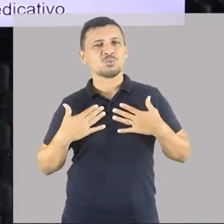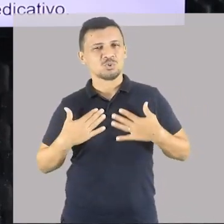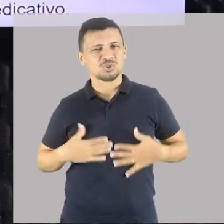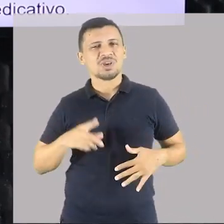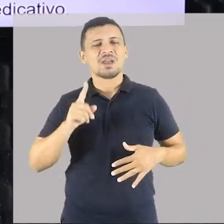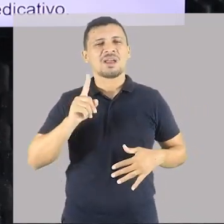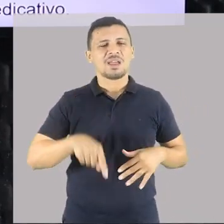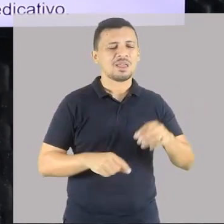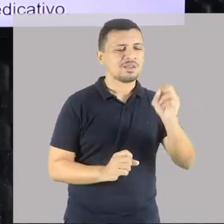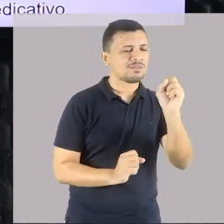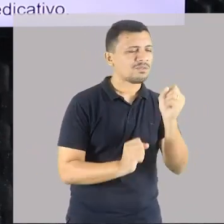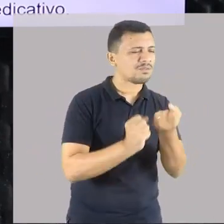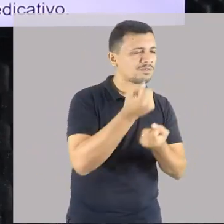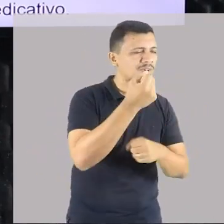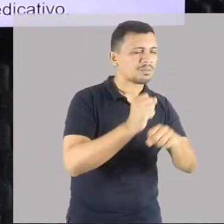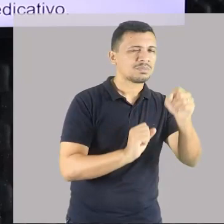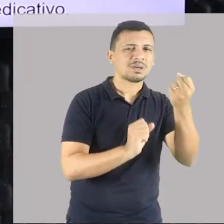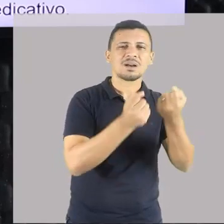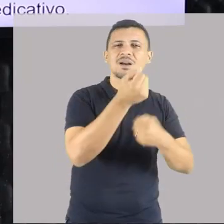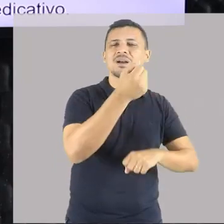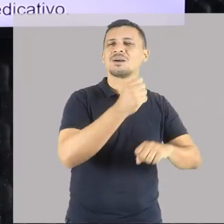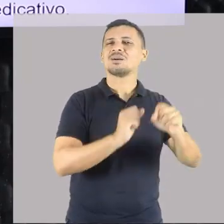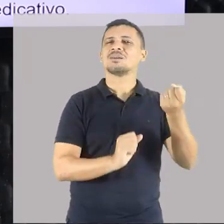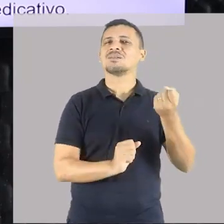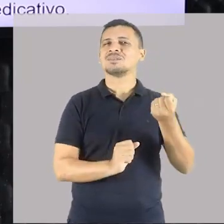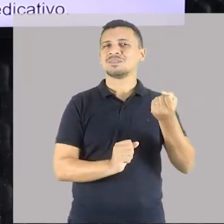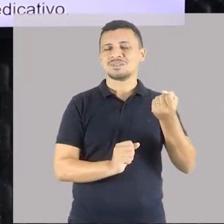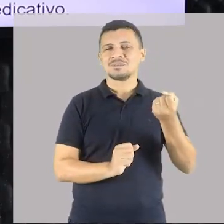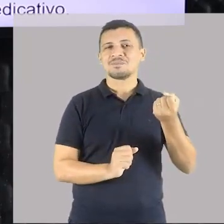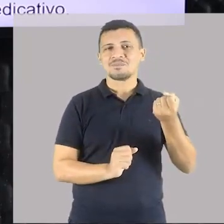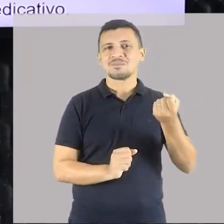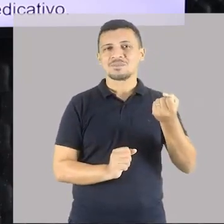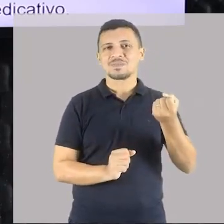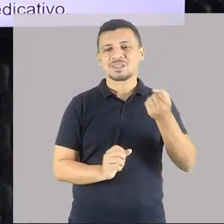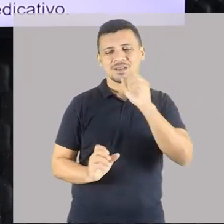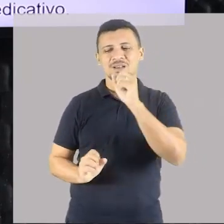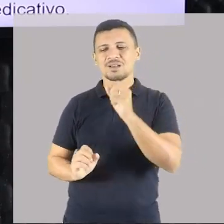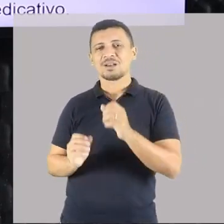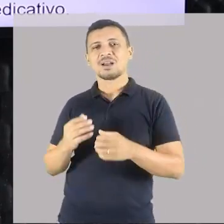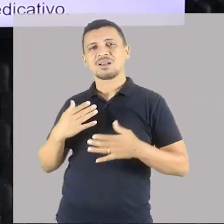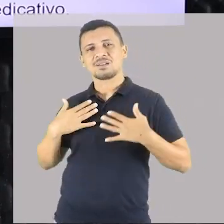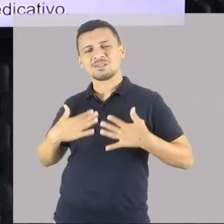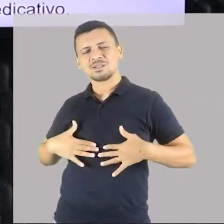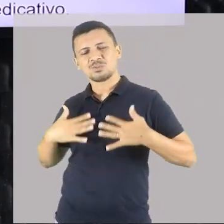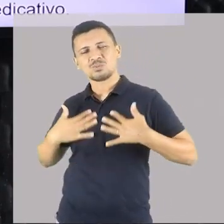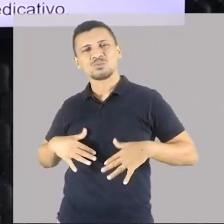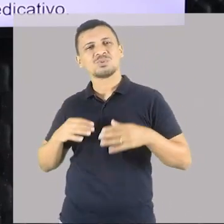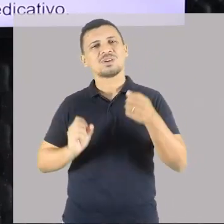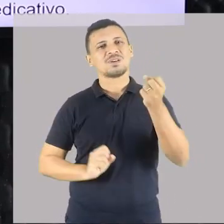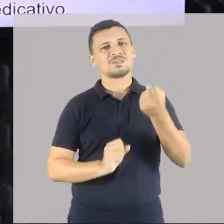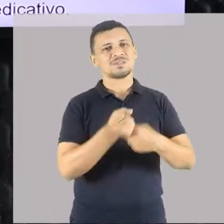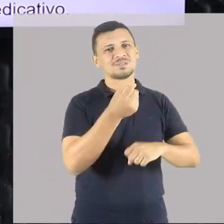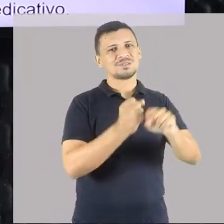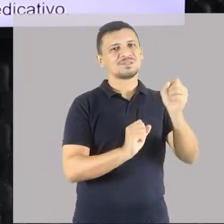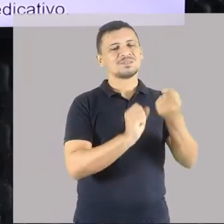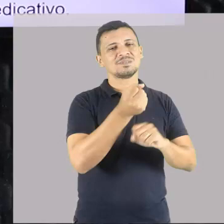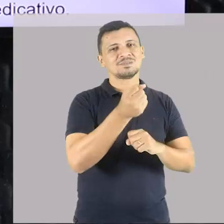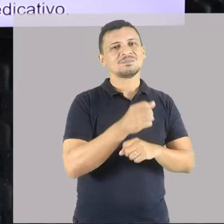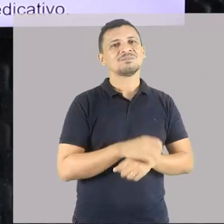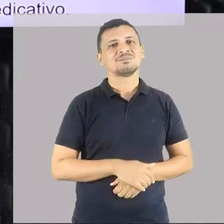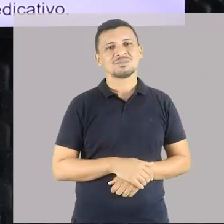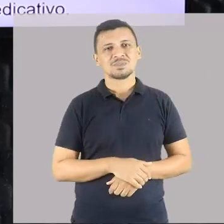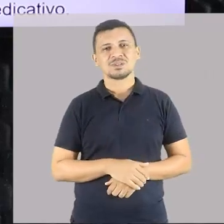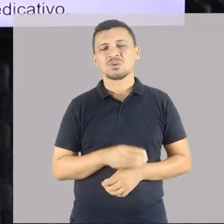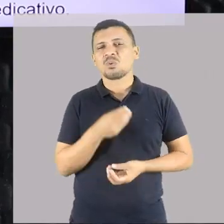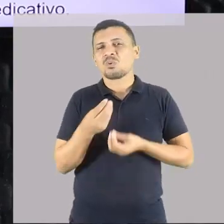fabricada. Se fabrica a quietude, equivale a dizer a quietude é fabricada. É a correspondência. E, Josefina,